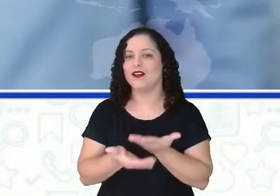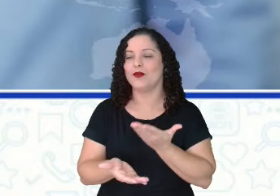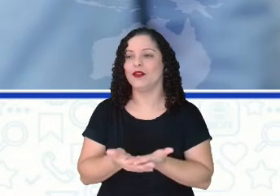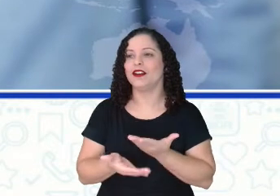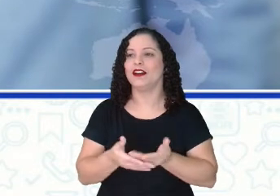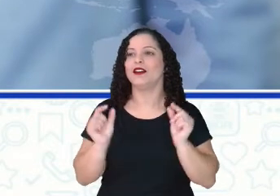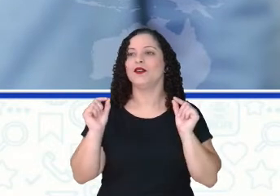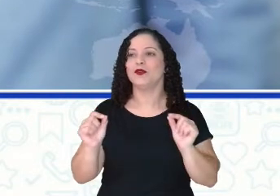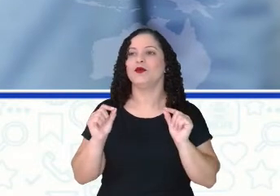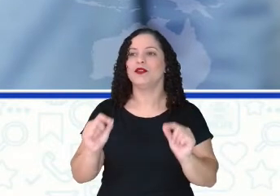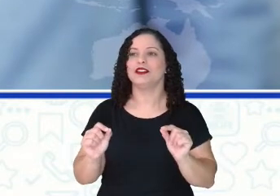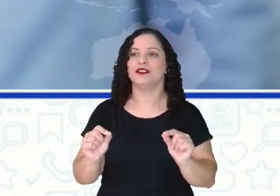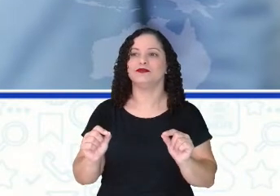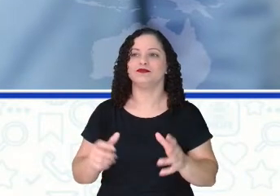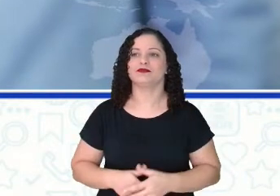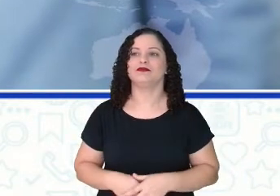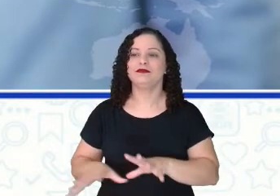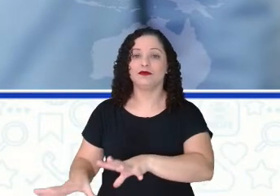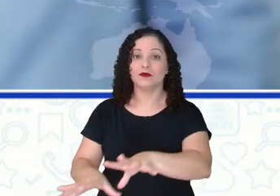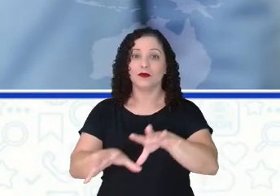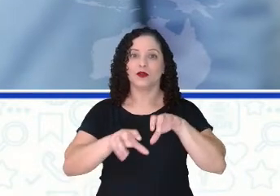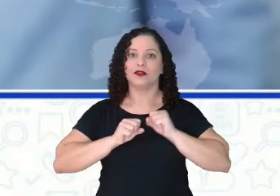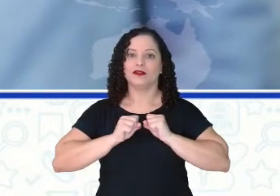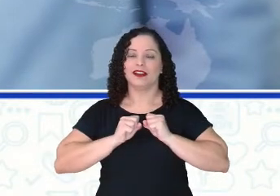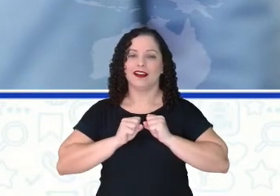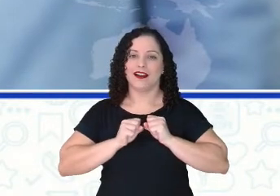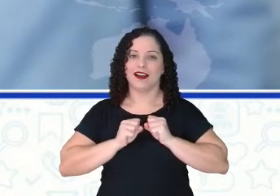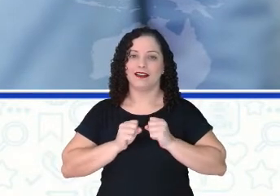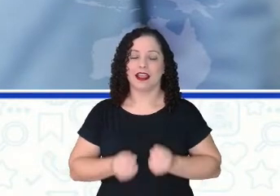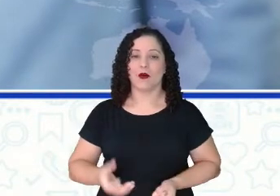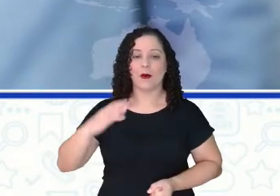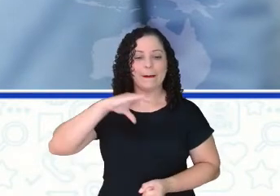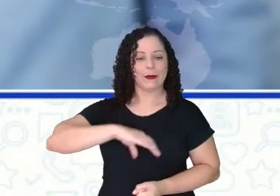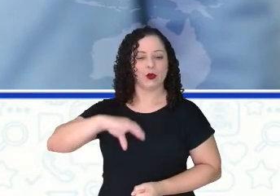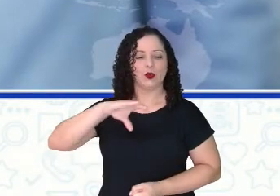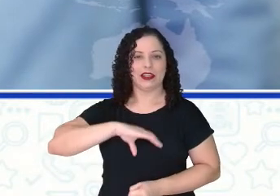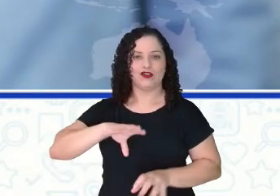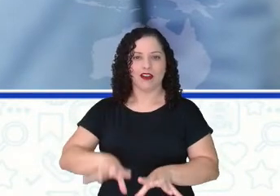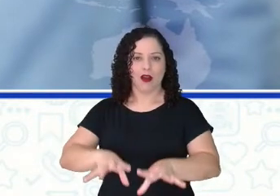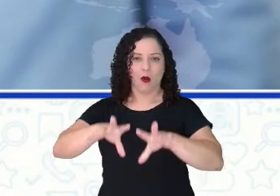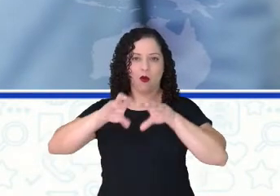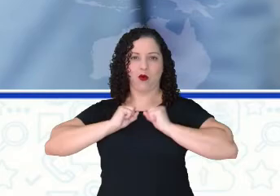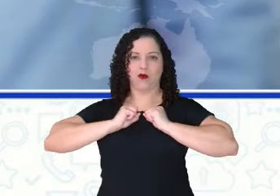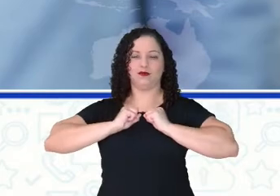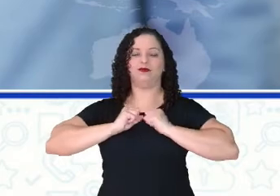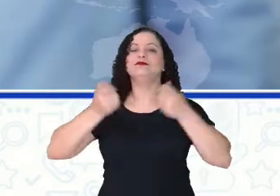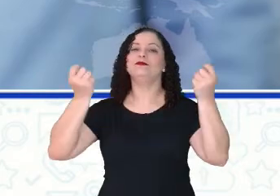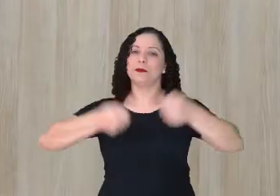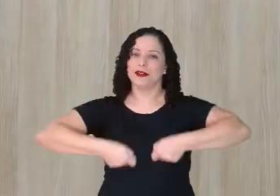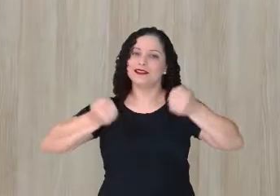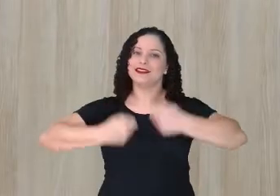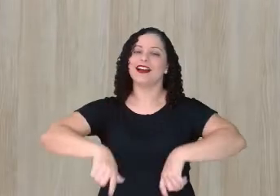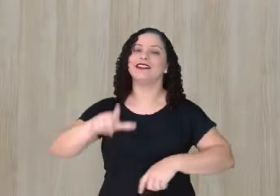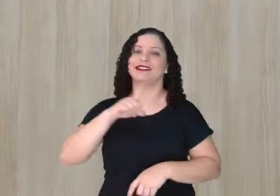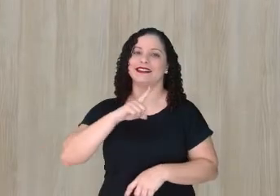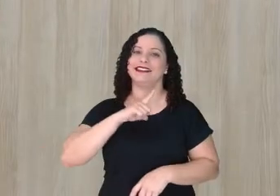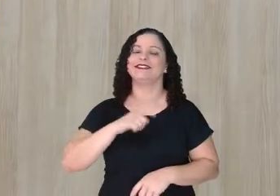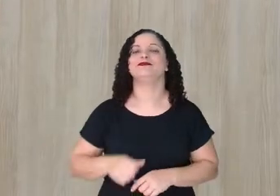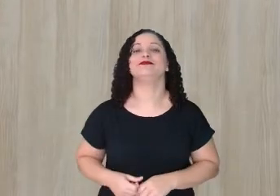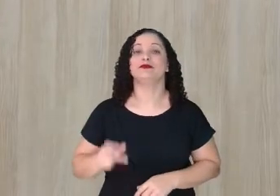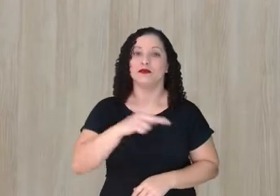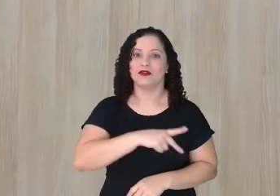é apropriar-se da convenção da língua portuguesa. Temos que estar, a professora Camille Borba chegando aqui,